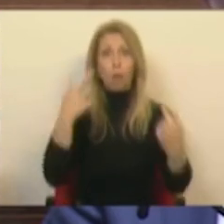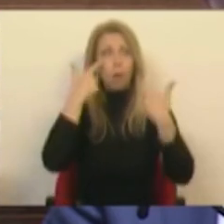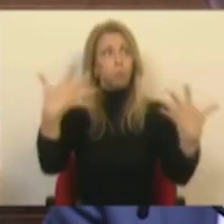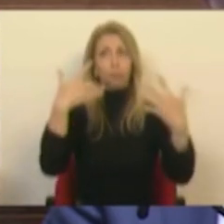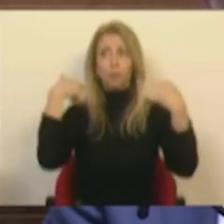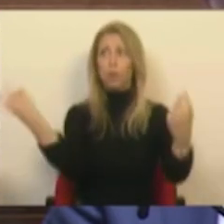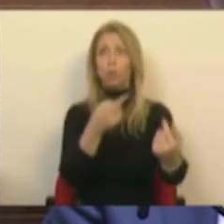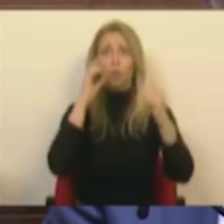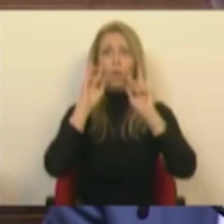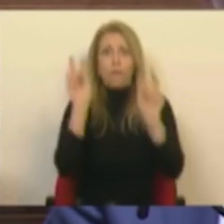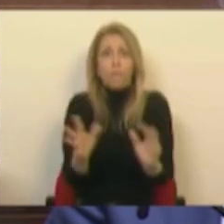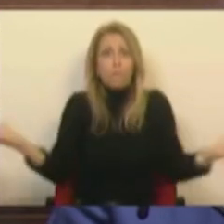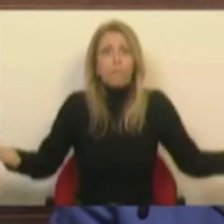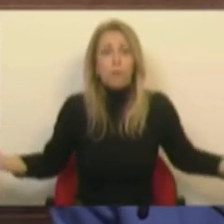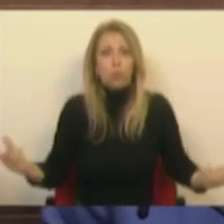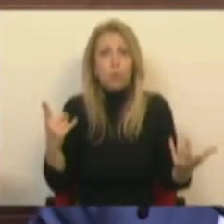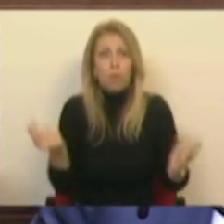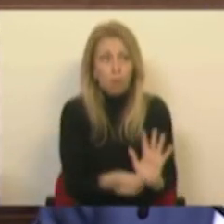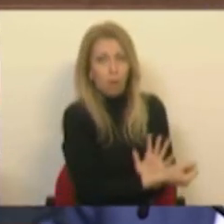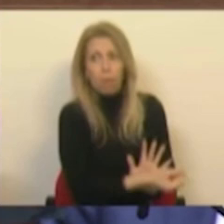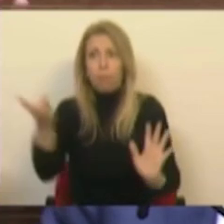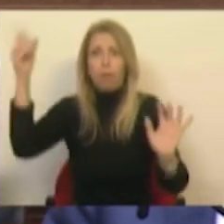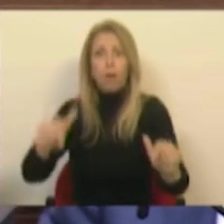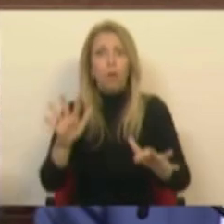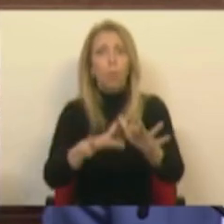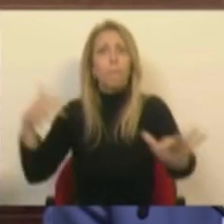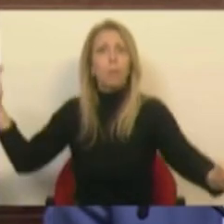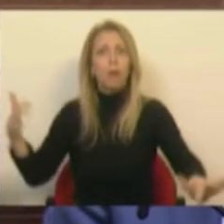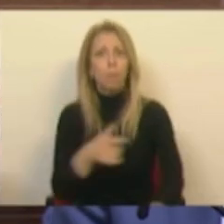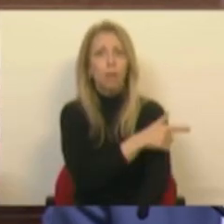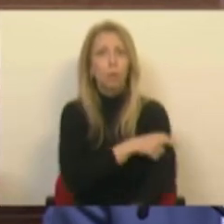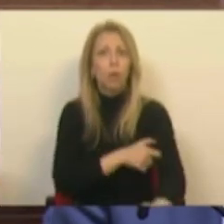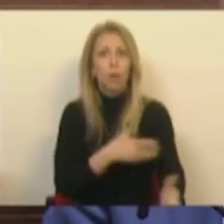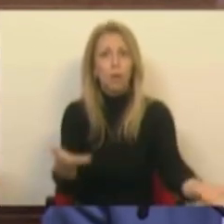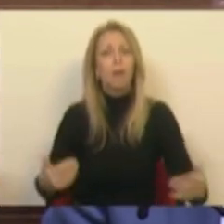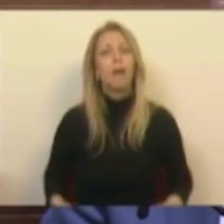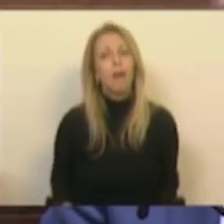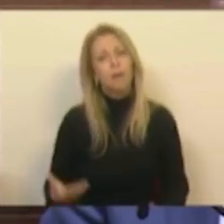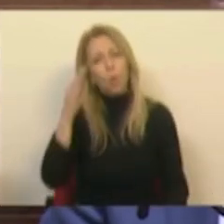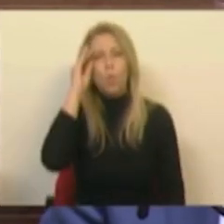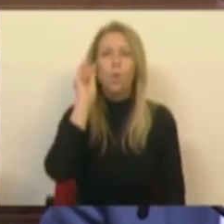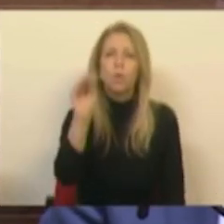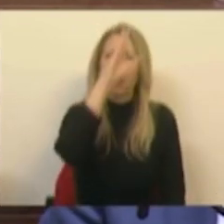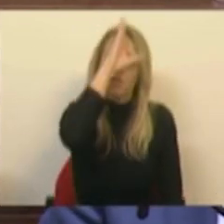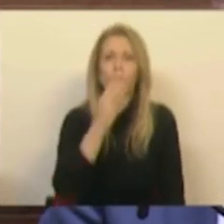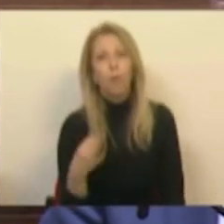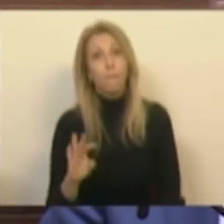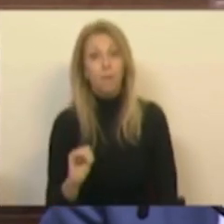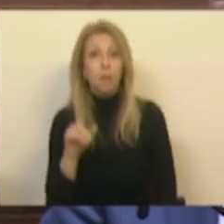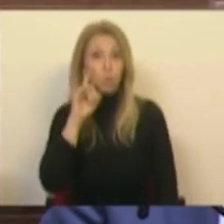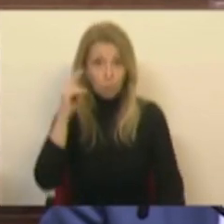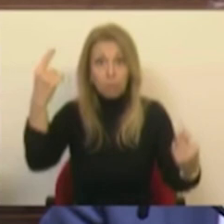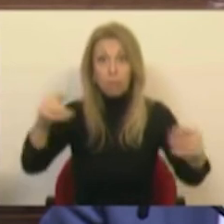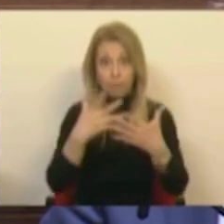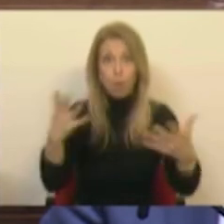na pluralidade da democracia e do Parlamento. Portanto, um conselho ao PS e ao Governo. Se estão seguros da vossa maioria absoluta e a